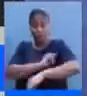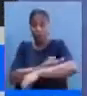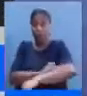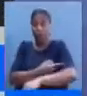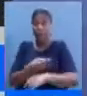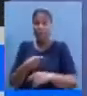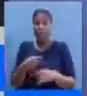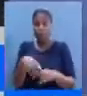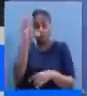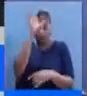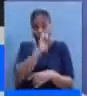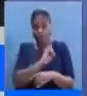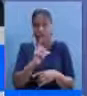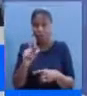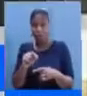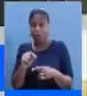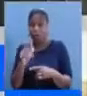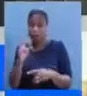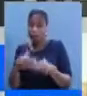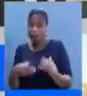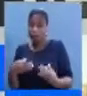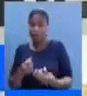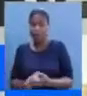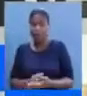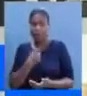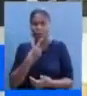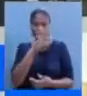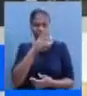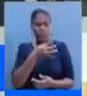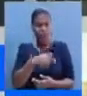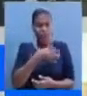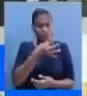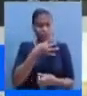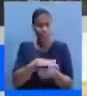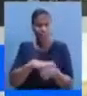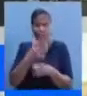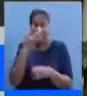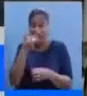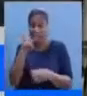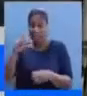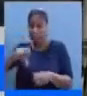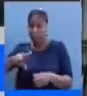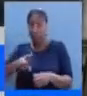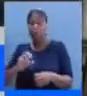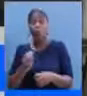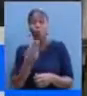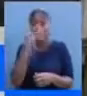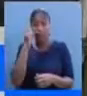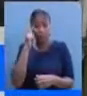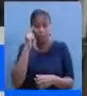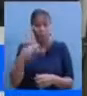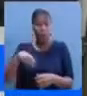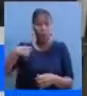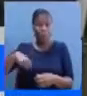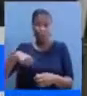entre o executivo e o judicial. Indagado se referia à situação concreta da Guiné Equatorial ou da Guiné-Bissau, o